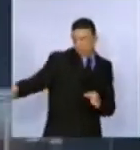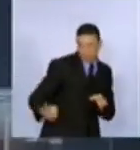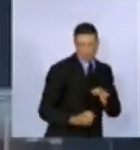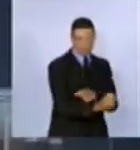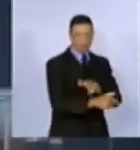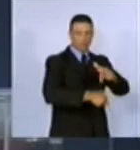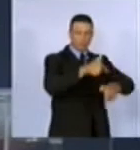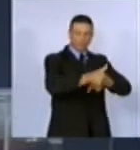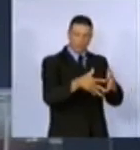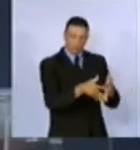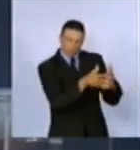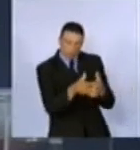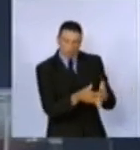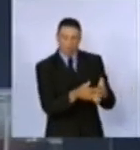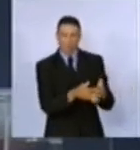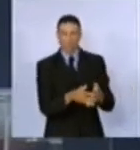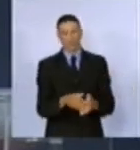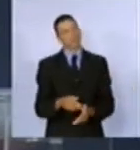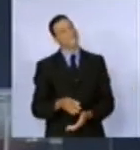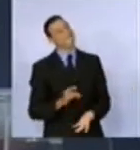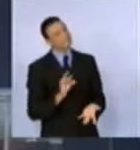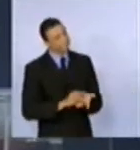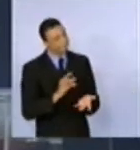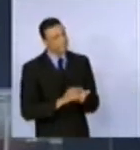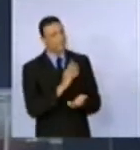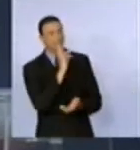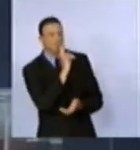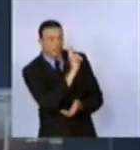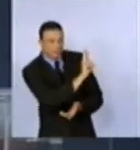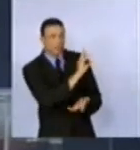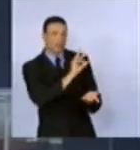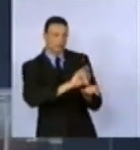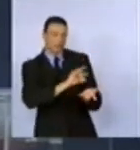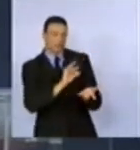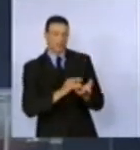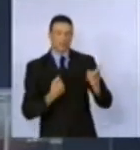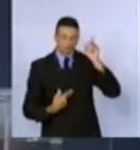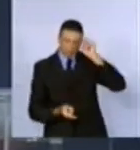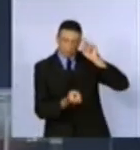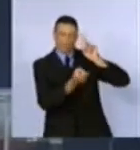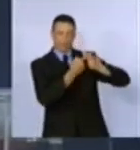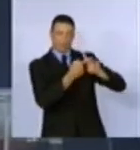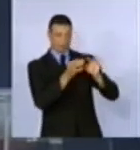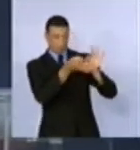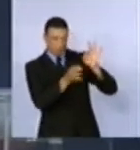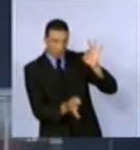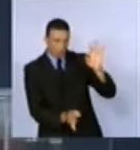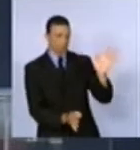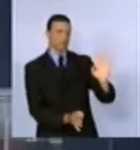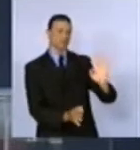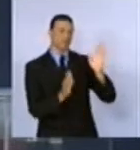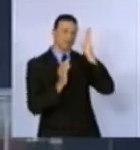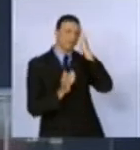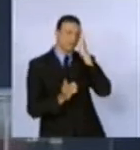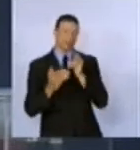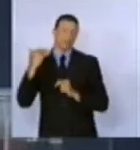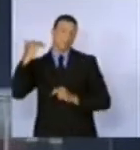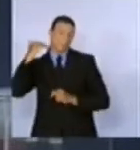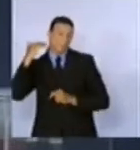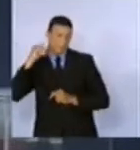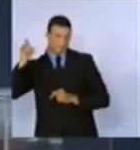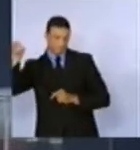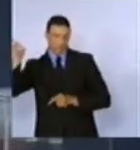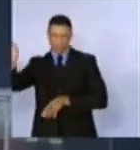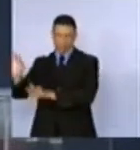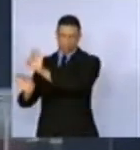a verdade dessa vontade eu não vou me estender muito Mas concordo a gente lá no banco lançou